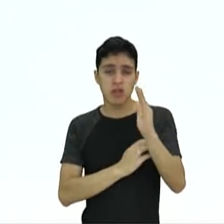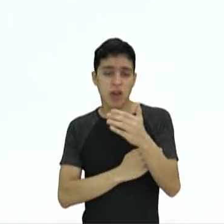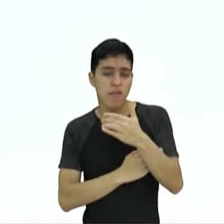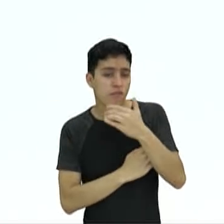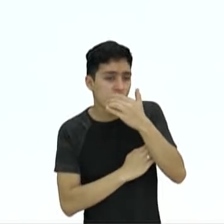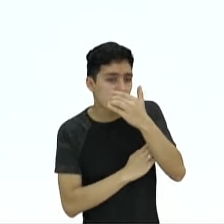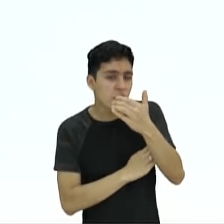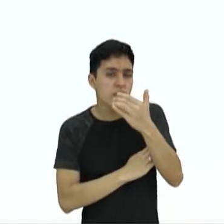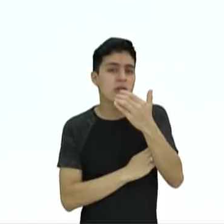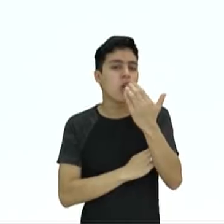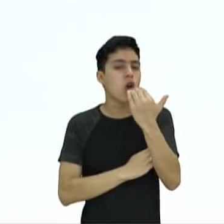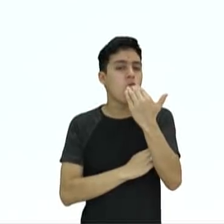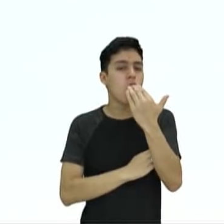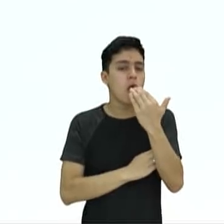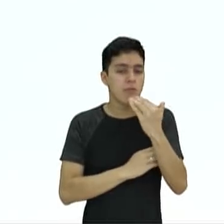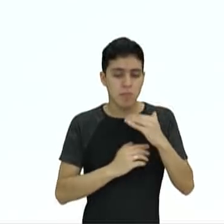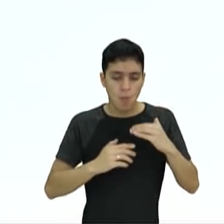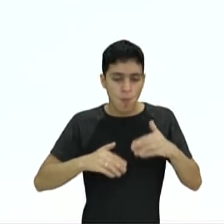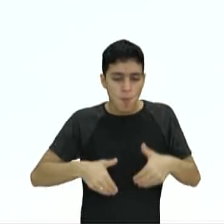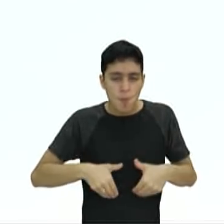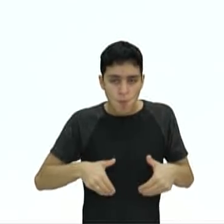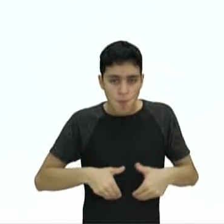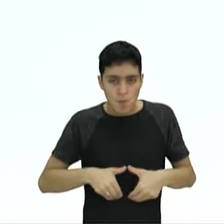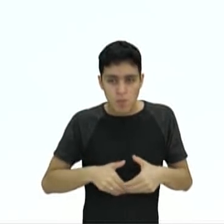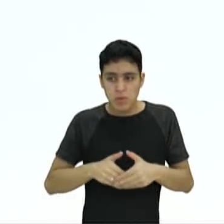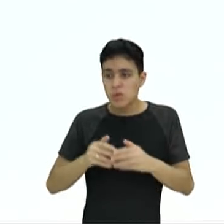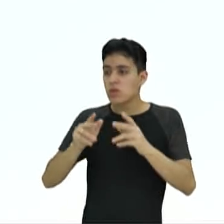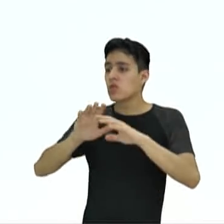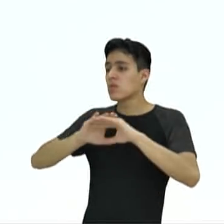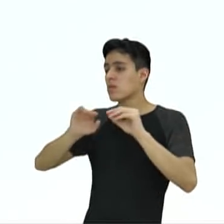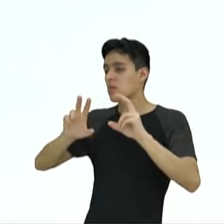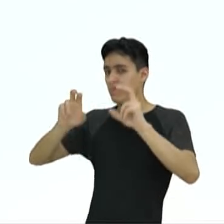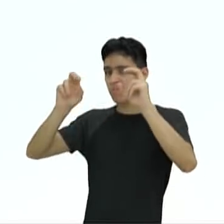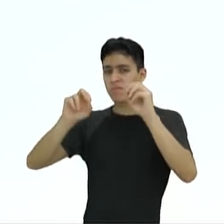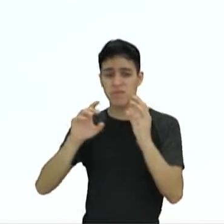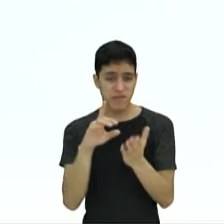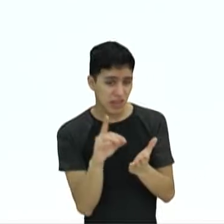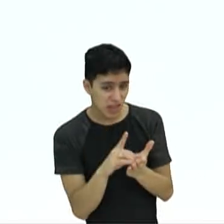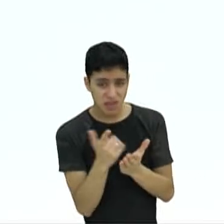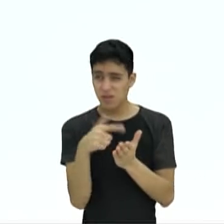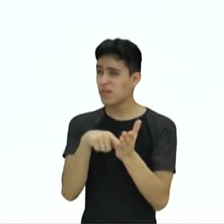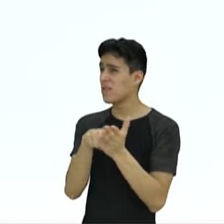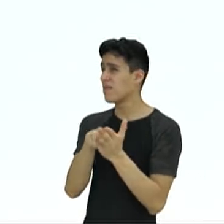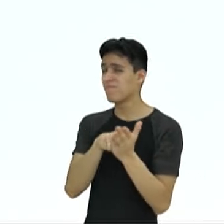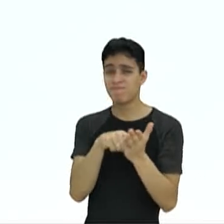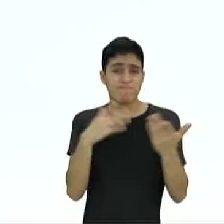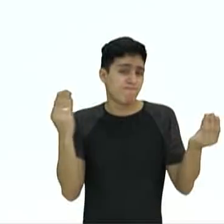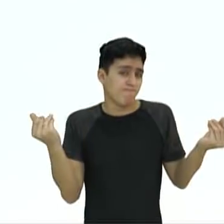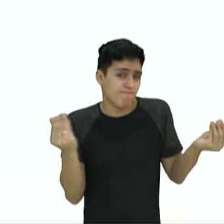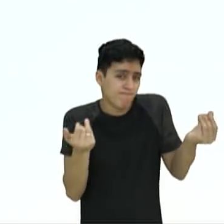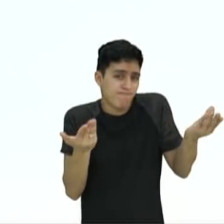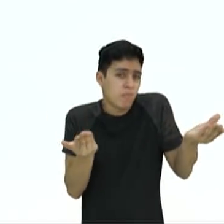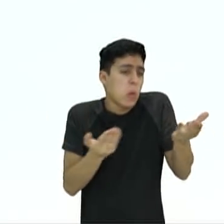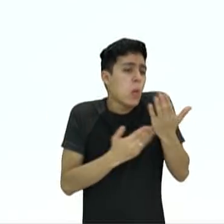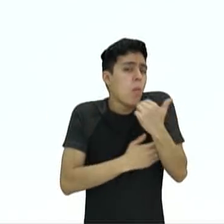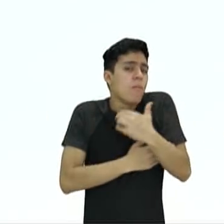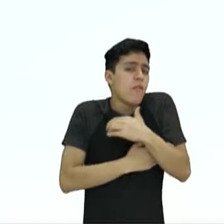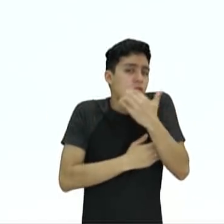curam câncer, que os alunos perceberam que não tinha fontes seguras para garantir a afirmação do